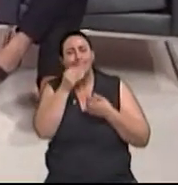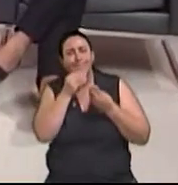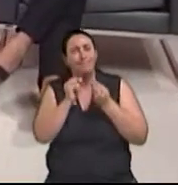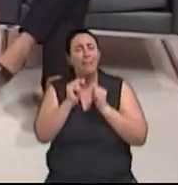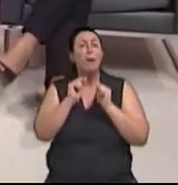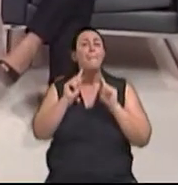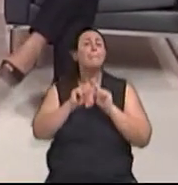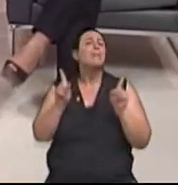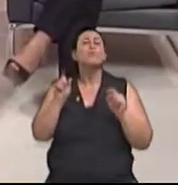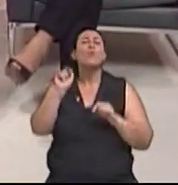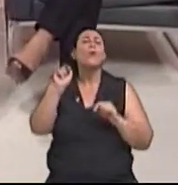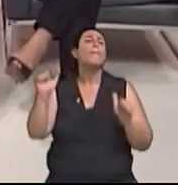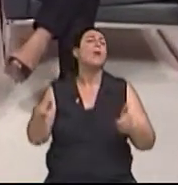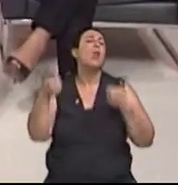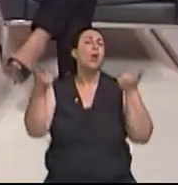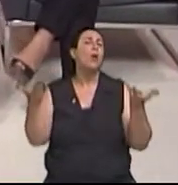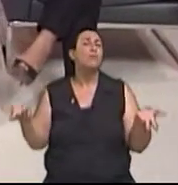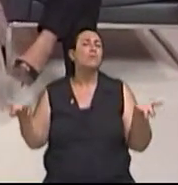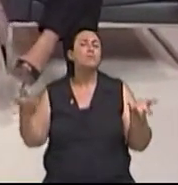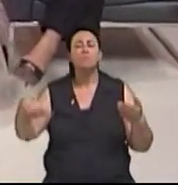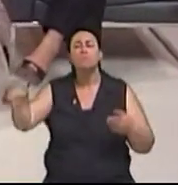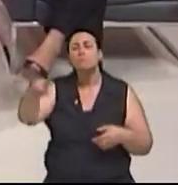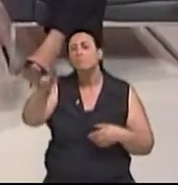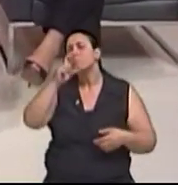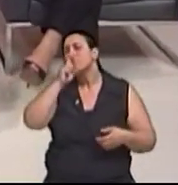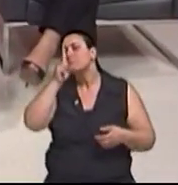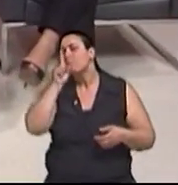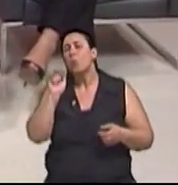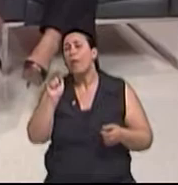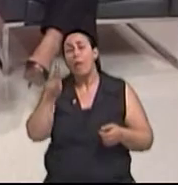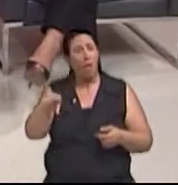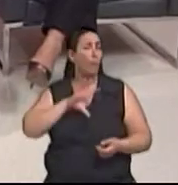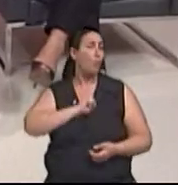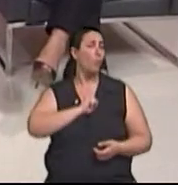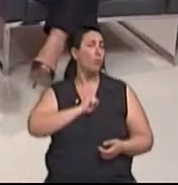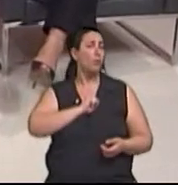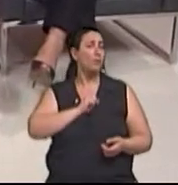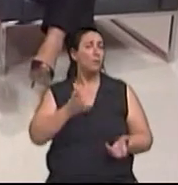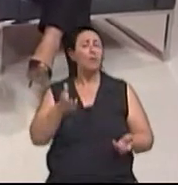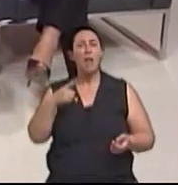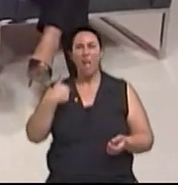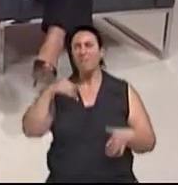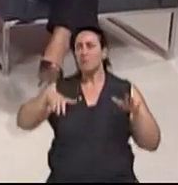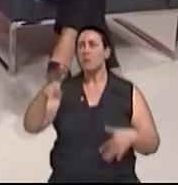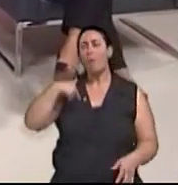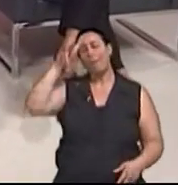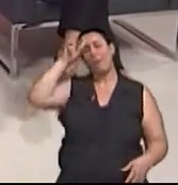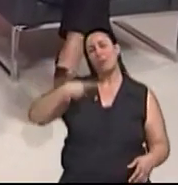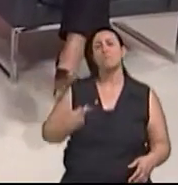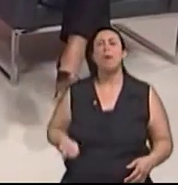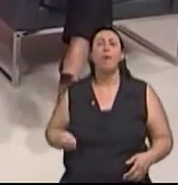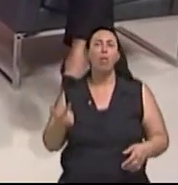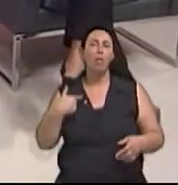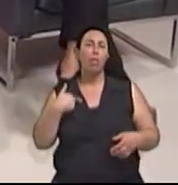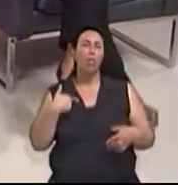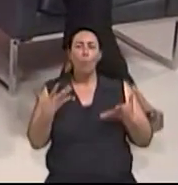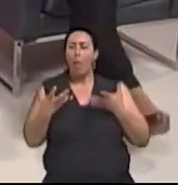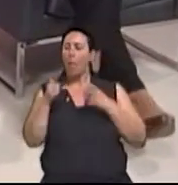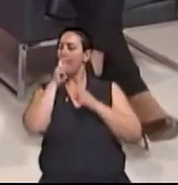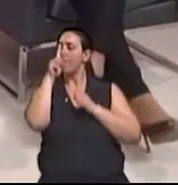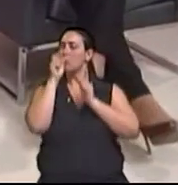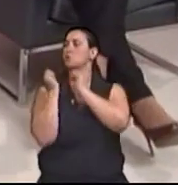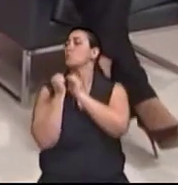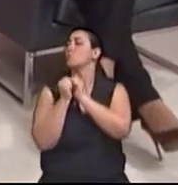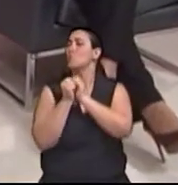pensar o que é melhor pro meu pai e minha mãe isso é amor senão eu vou ser egoísta de manter meus pais do meu lado